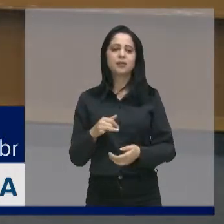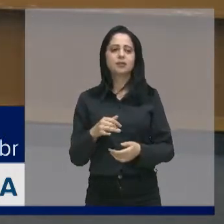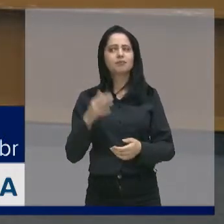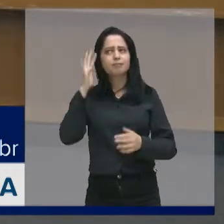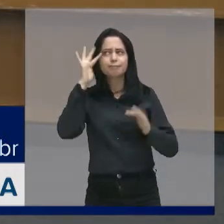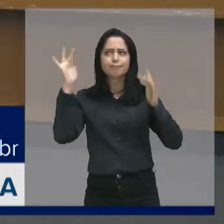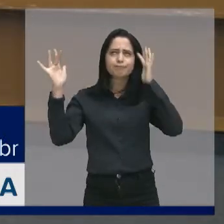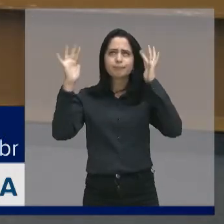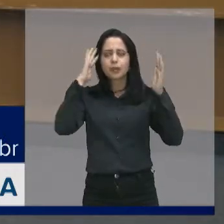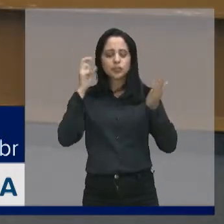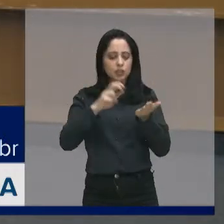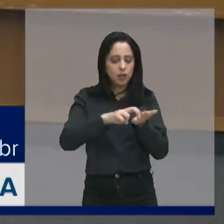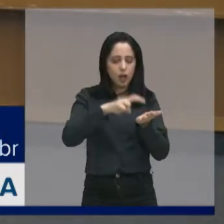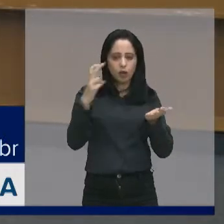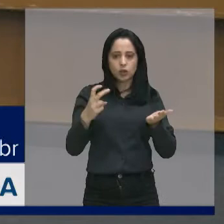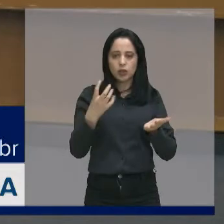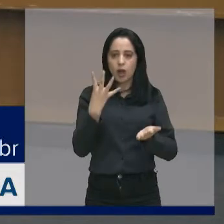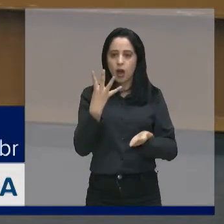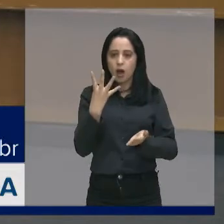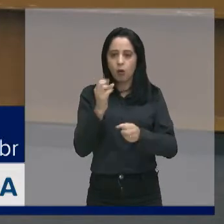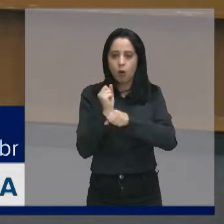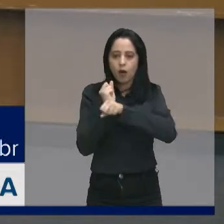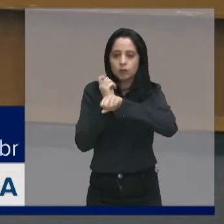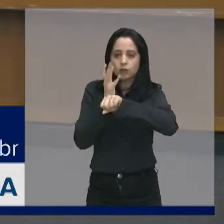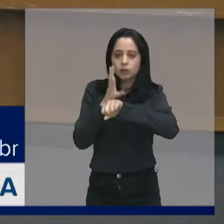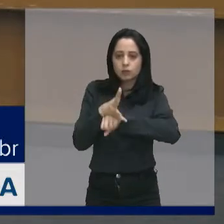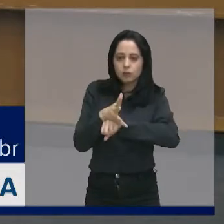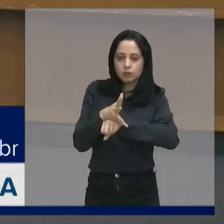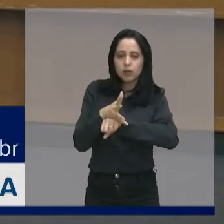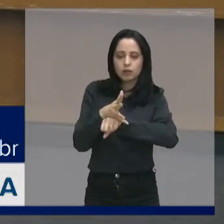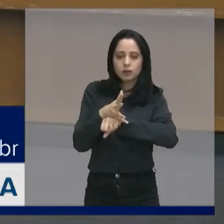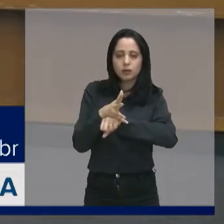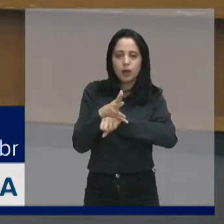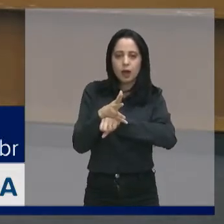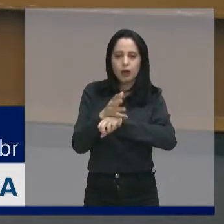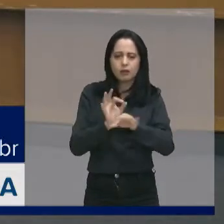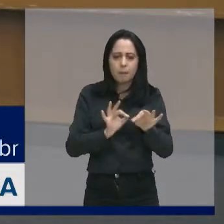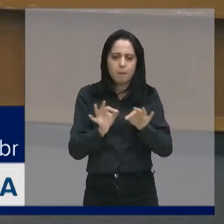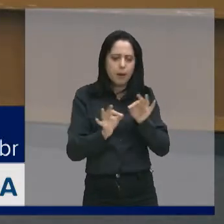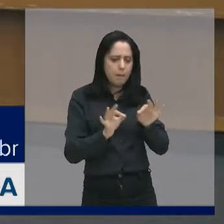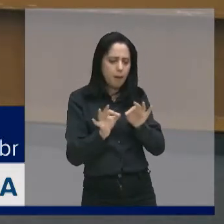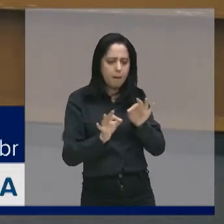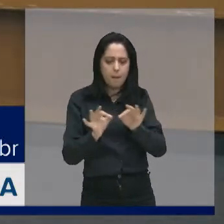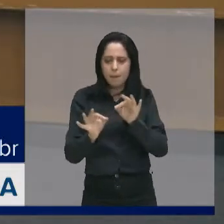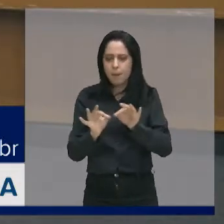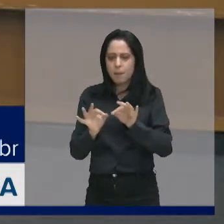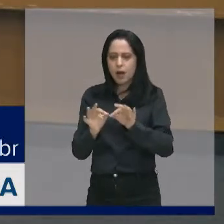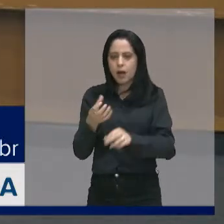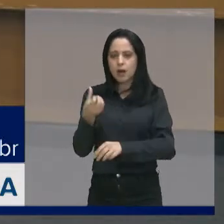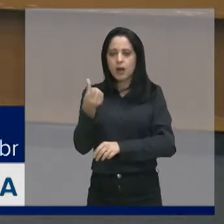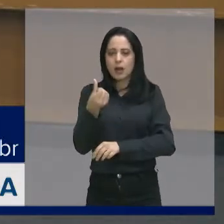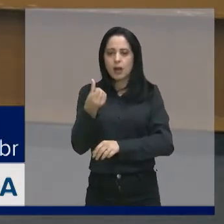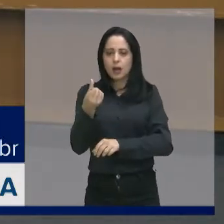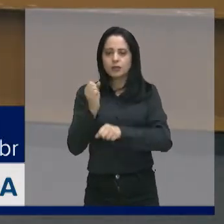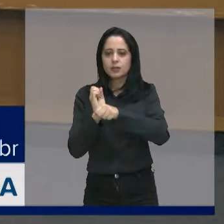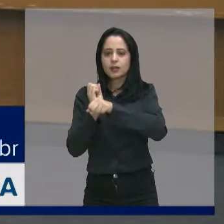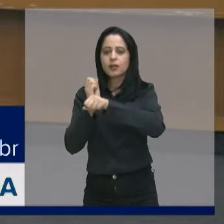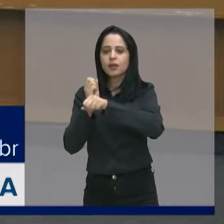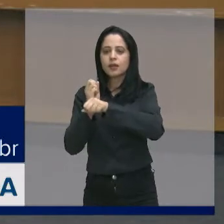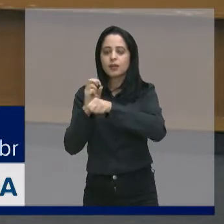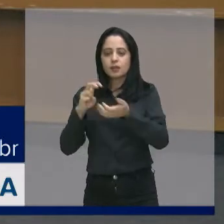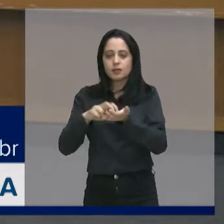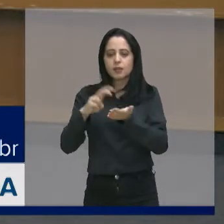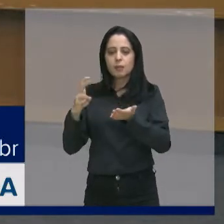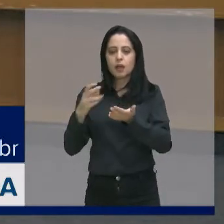3 horas da manhã, 4 horas da manhã, para às 6 horas estar na feira trabalhando e pega uma Covid e depois a Covid